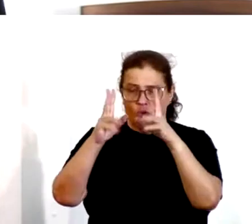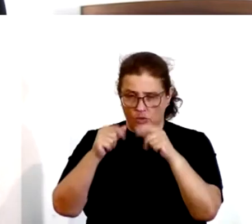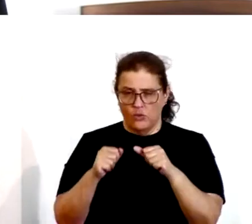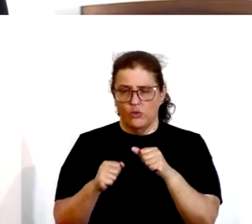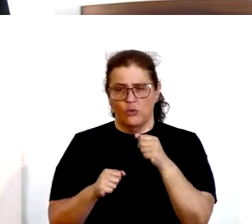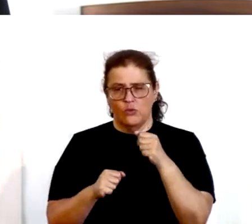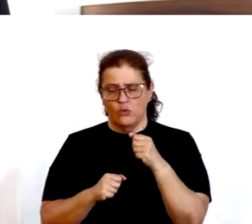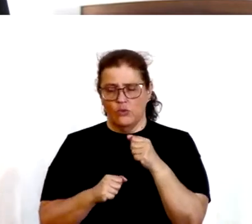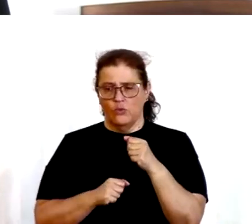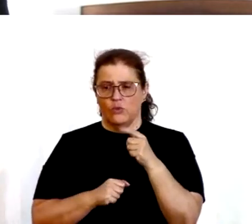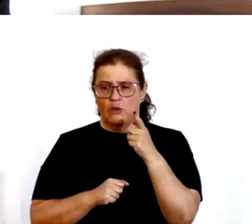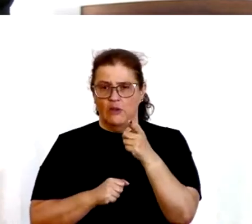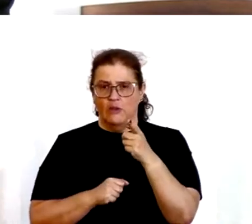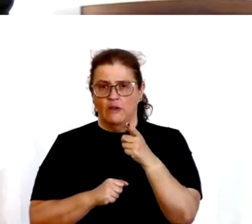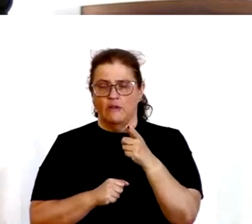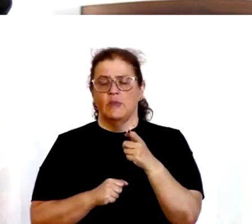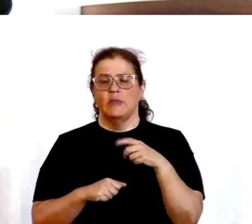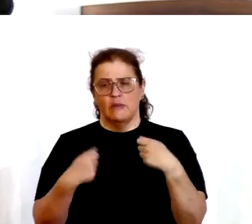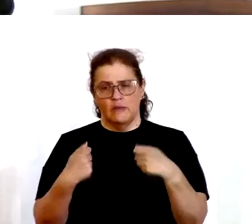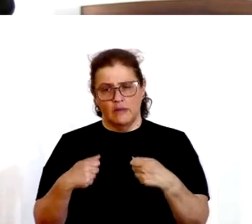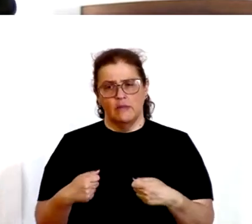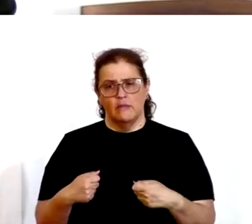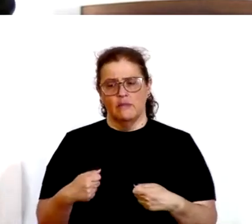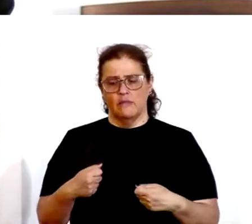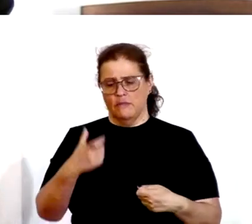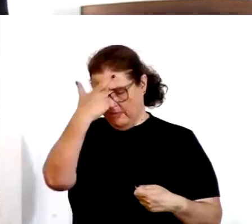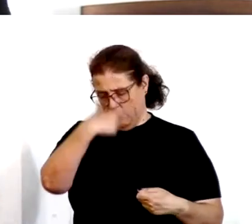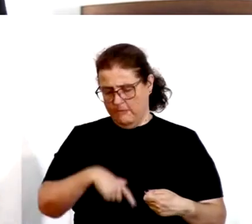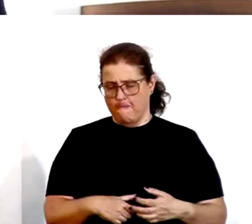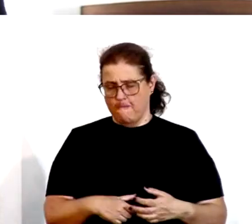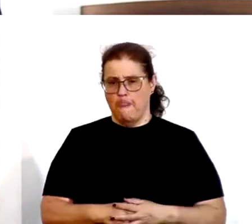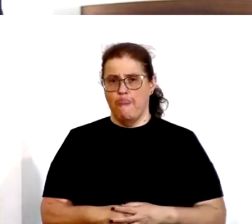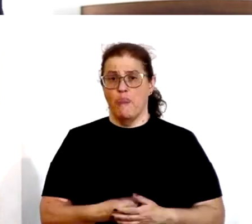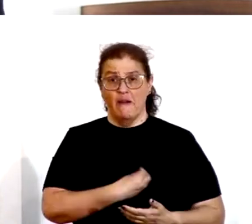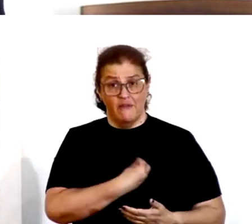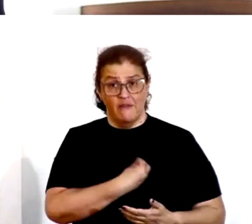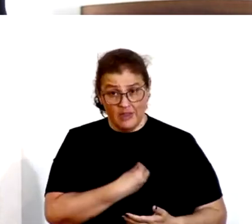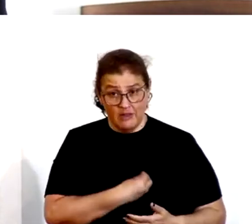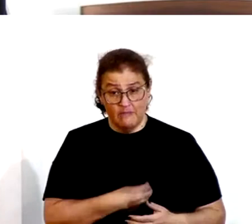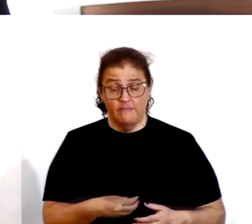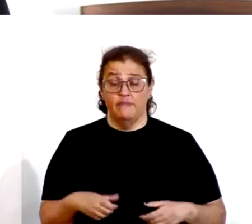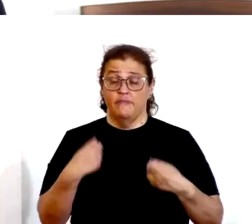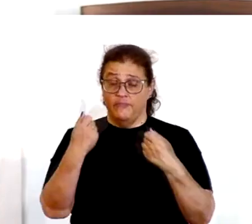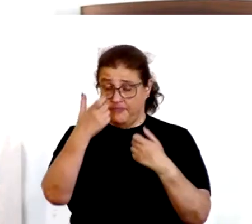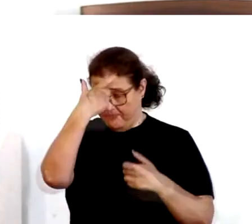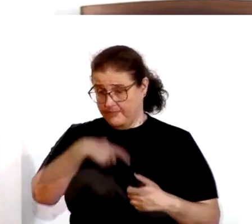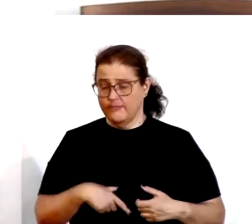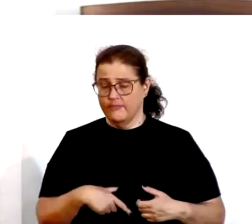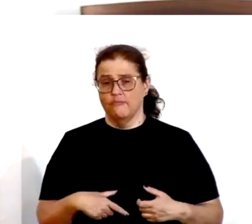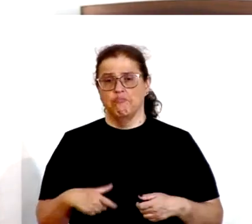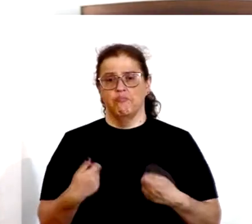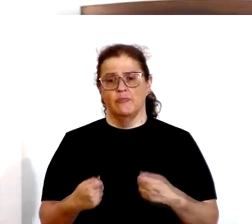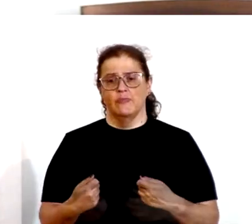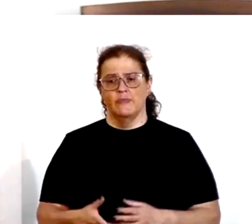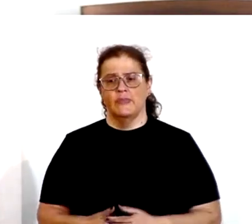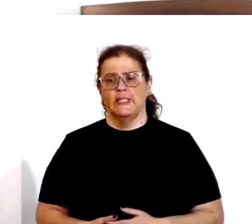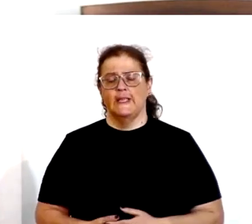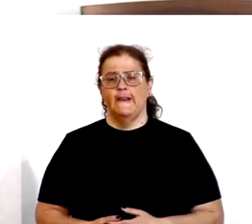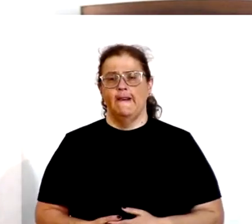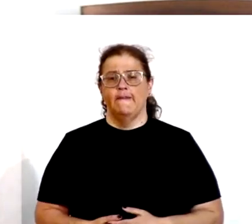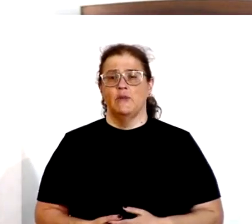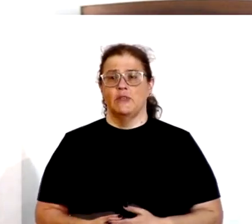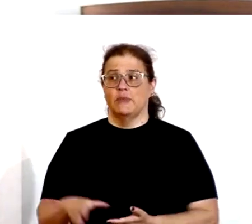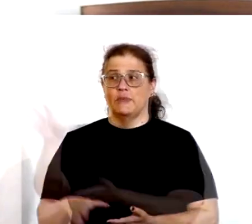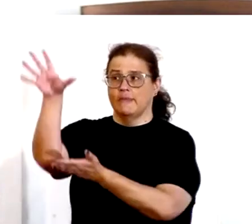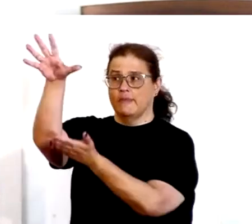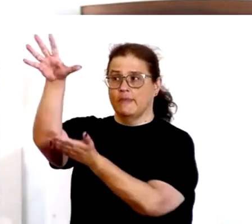precisam ser, como vocês devem viver? Agora vocês precisam